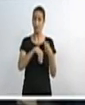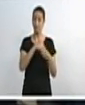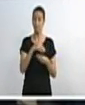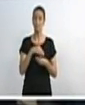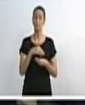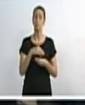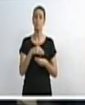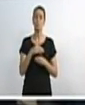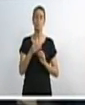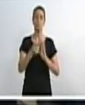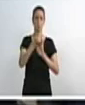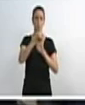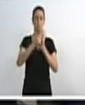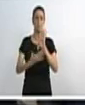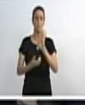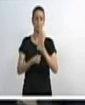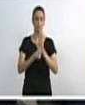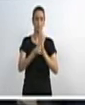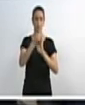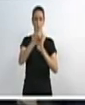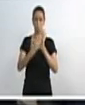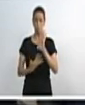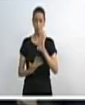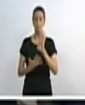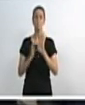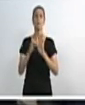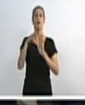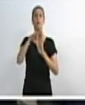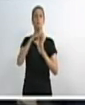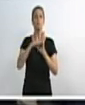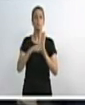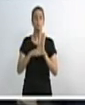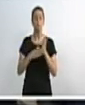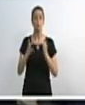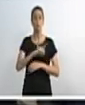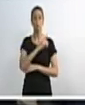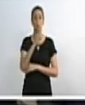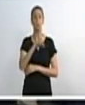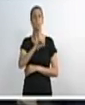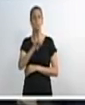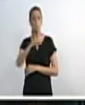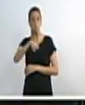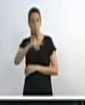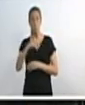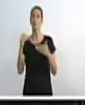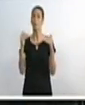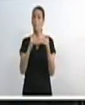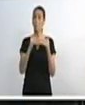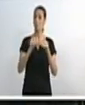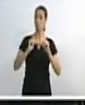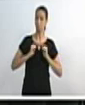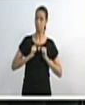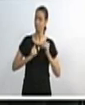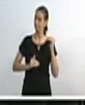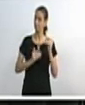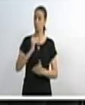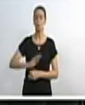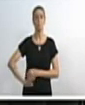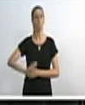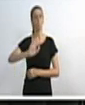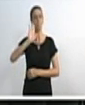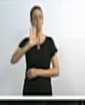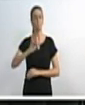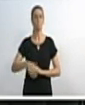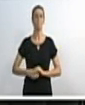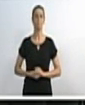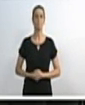moções constante na ordem do dia. Favoráveis permaneçam como estão, contrários manifestem-se. Vamos,